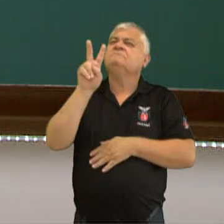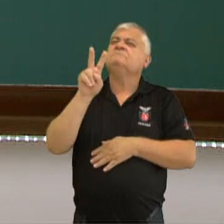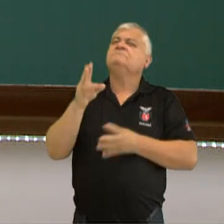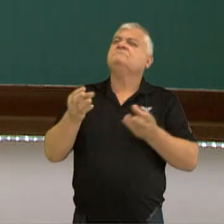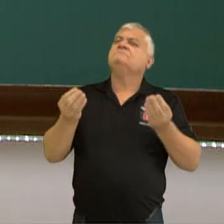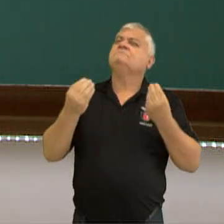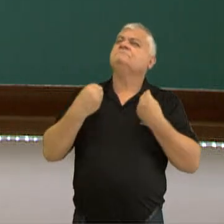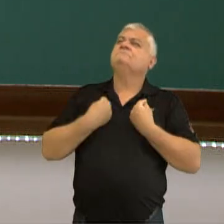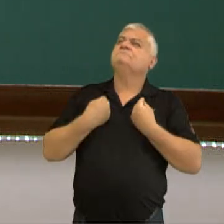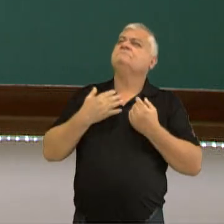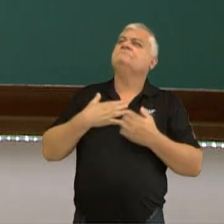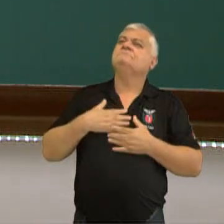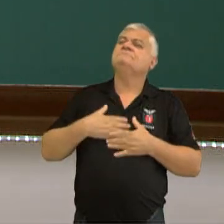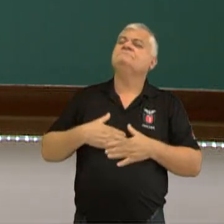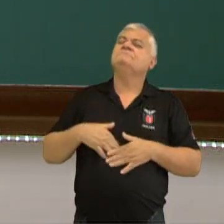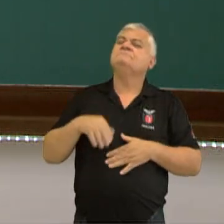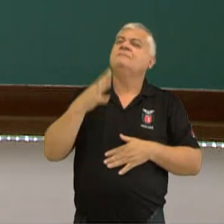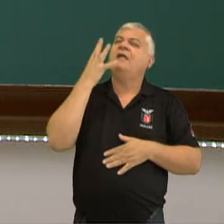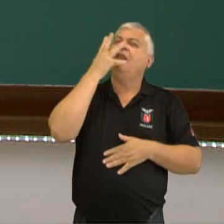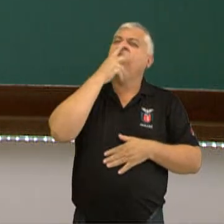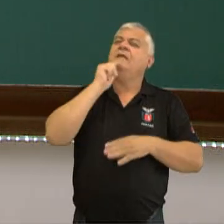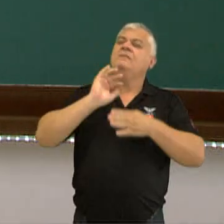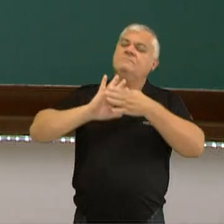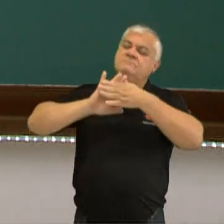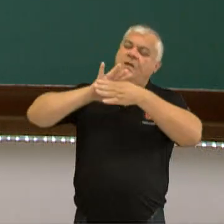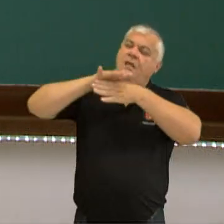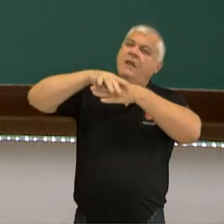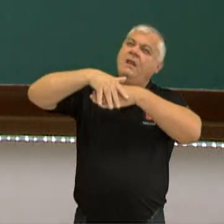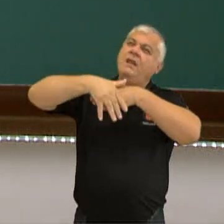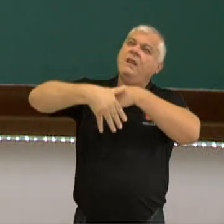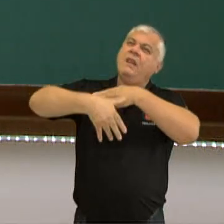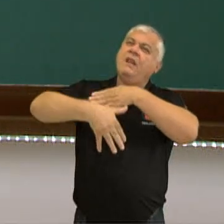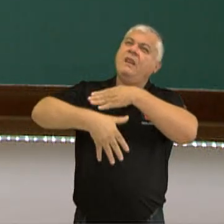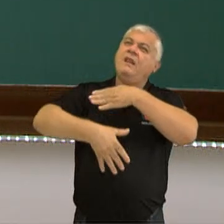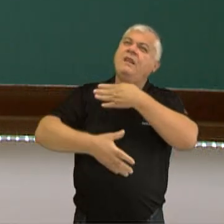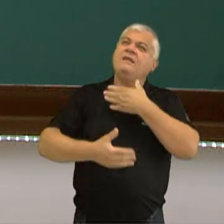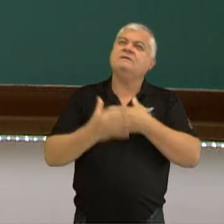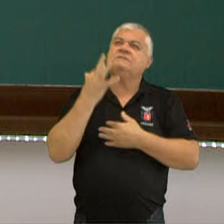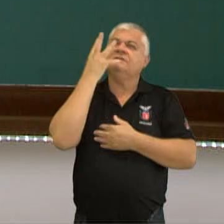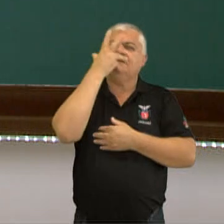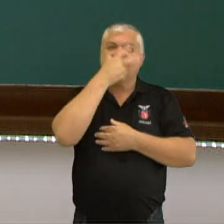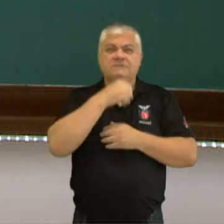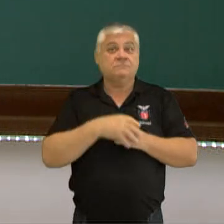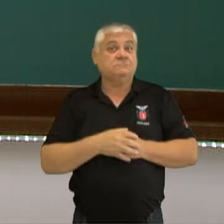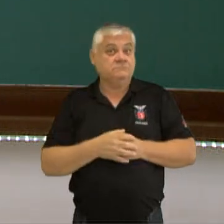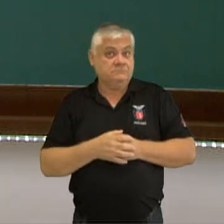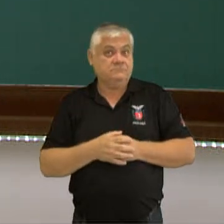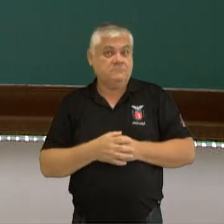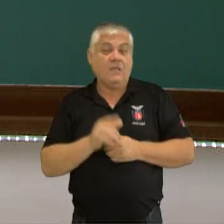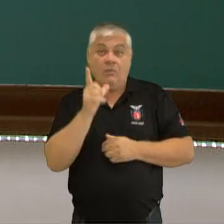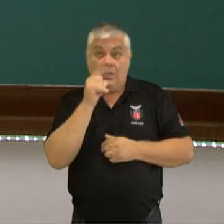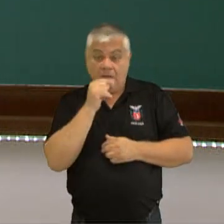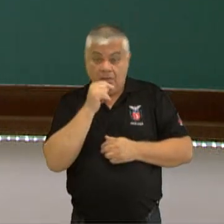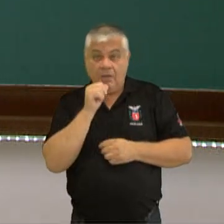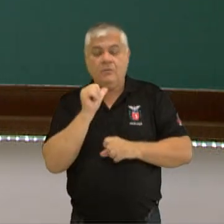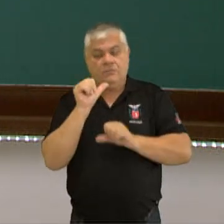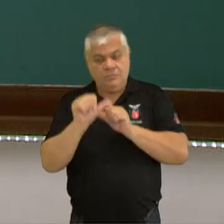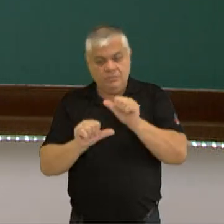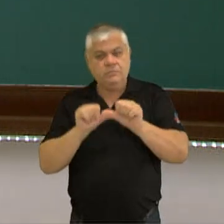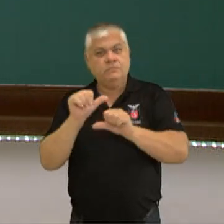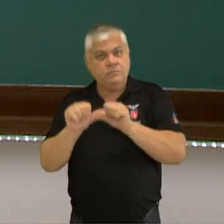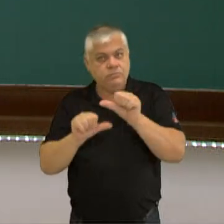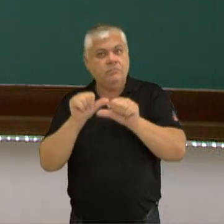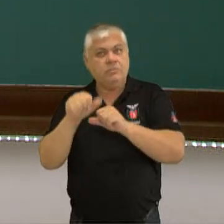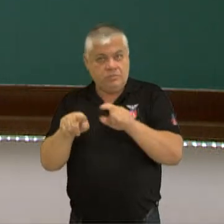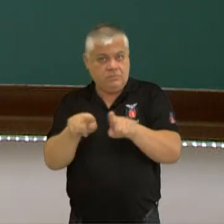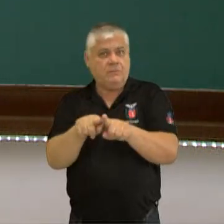vista, escutar o barulhinho dessa água caindo, dessa cachoeira. A água também passa por transformações,